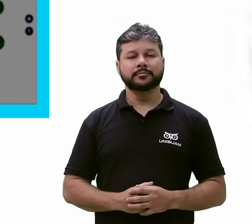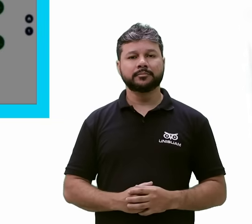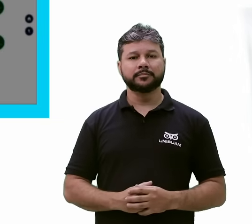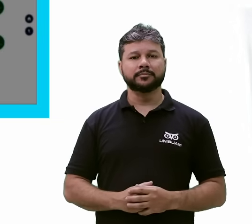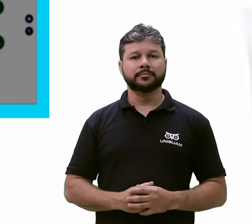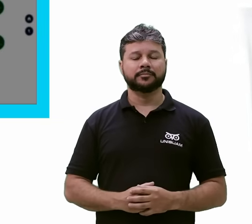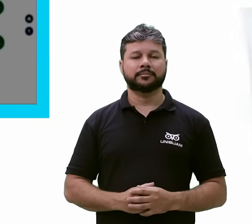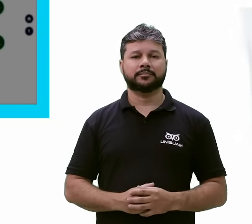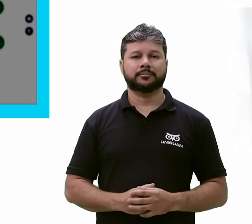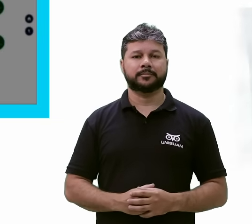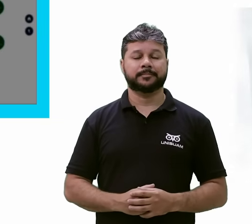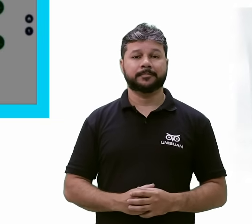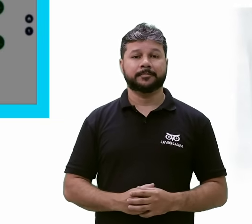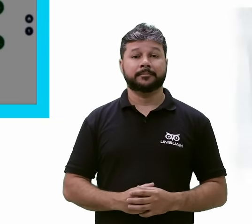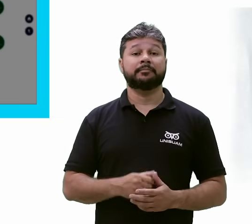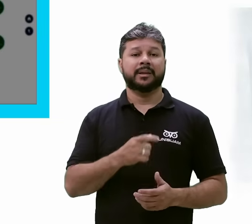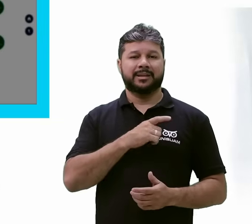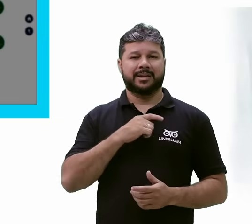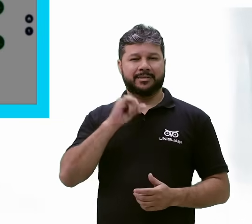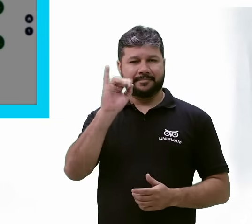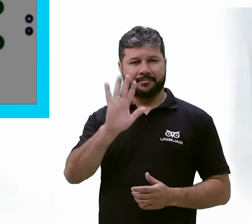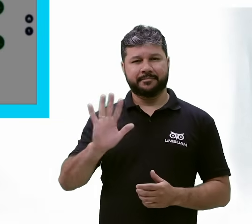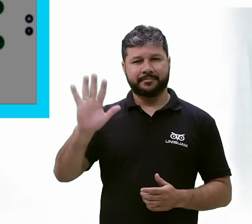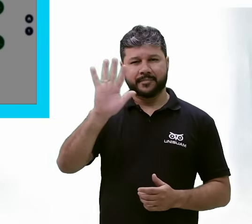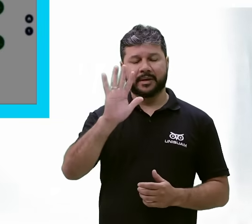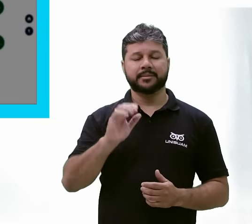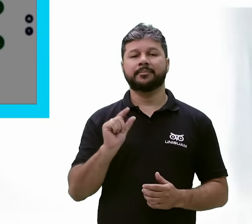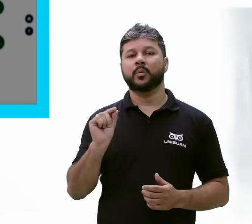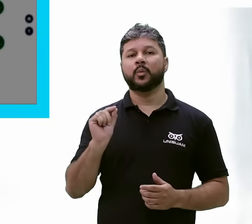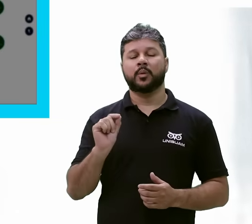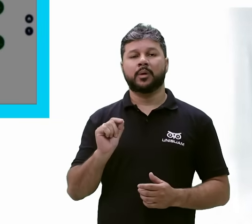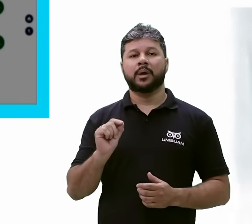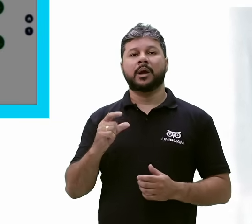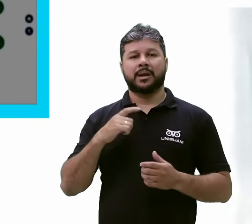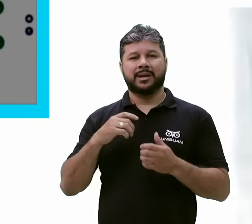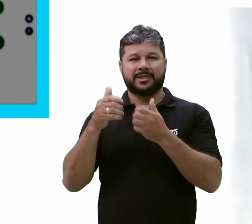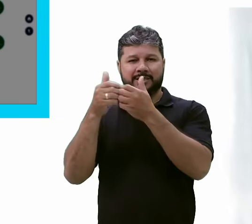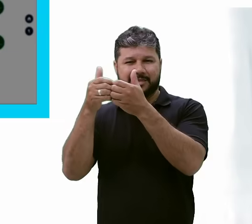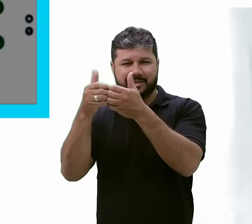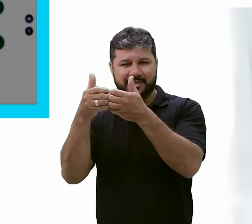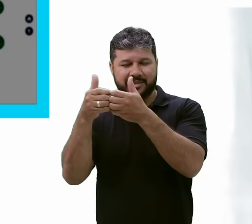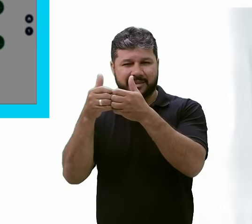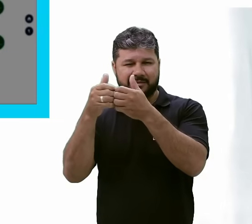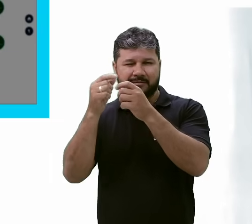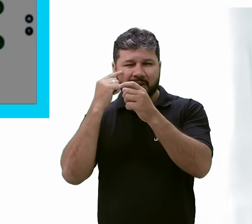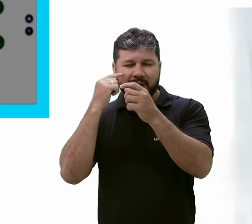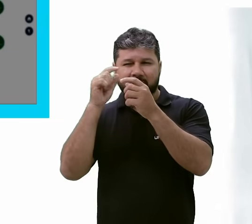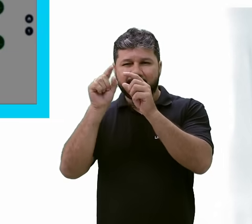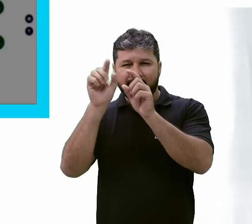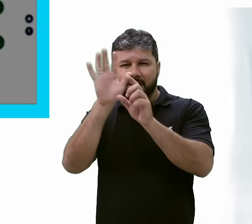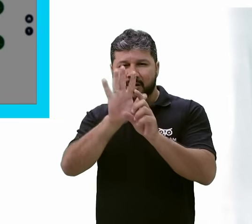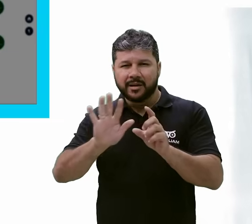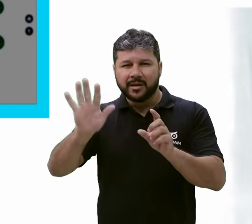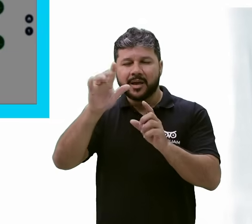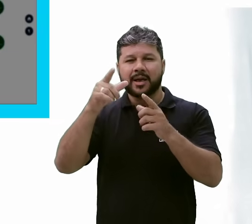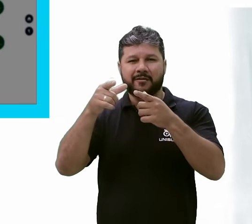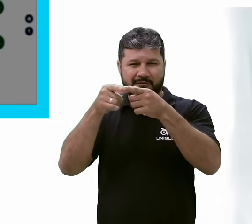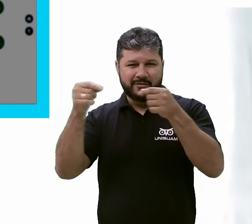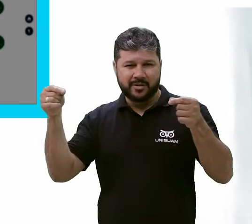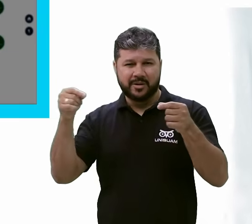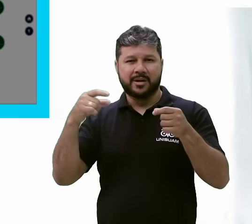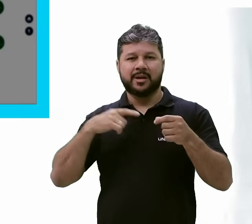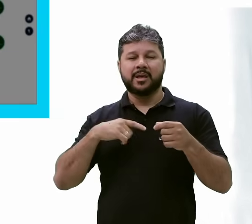a gente tem essa figura, é uma figura que vem separando aqui, ó, bem quando mostra a planta